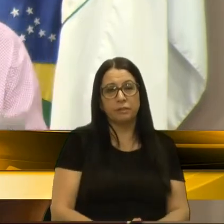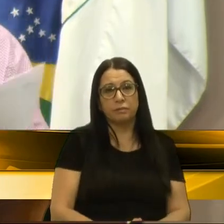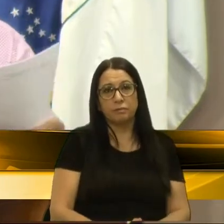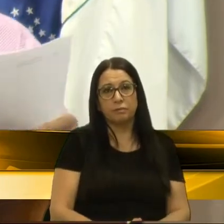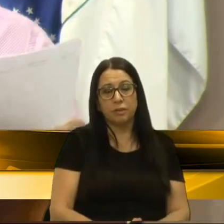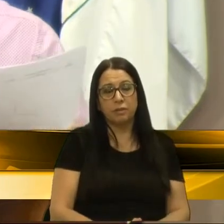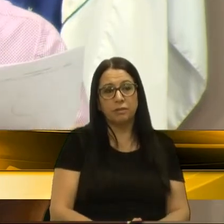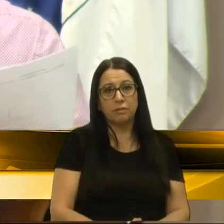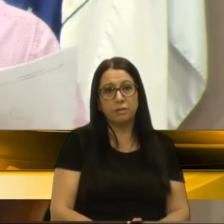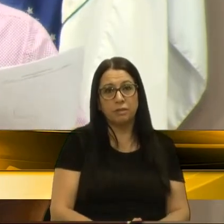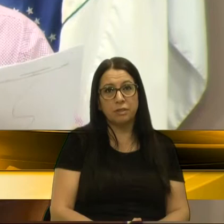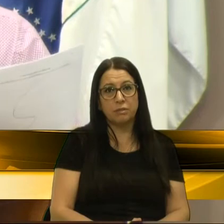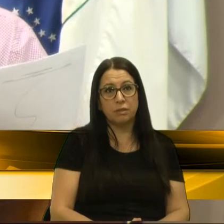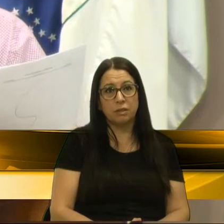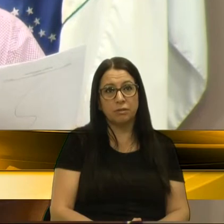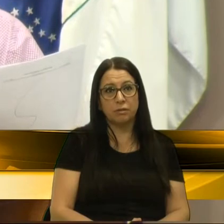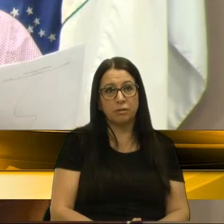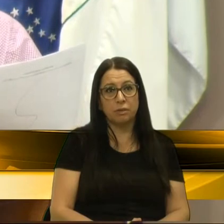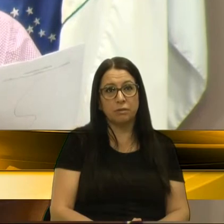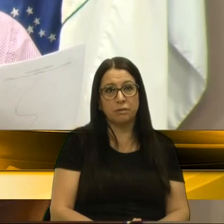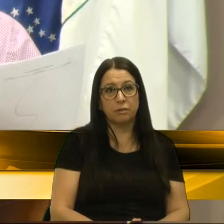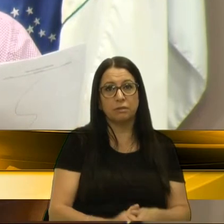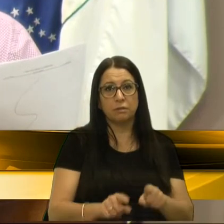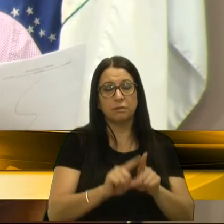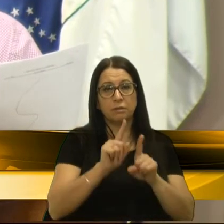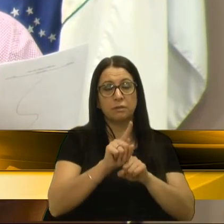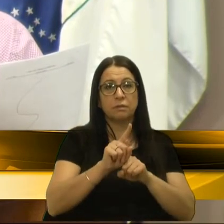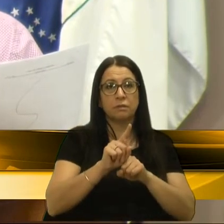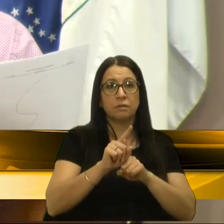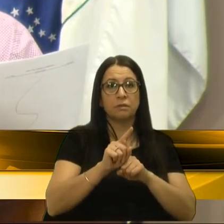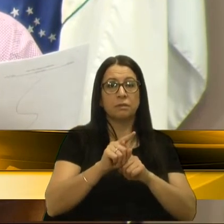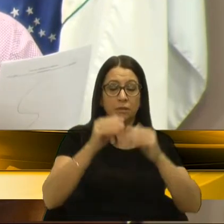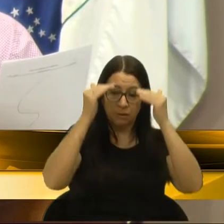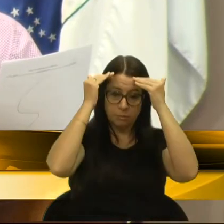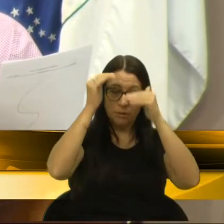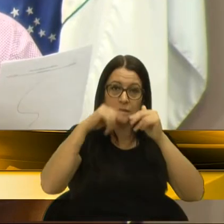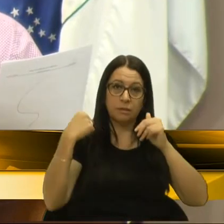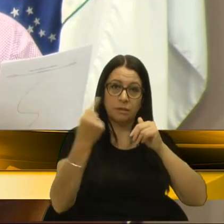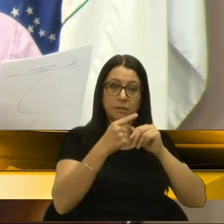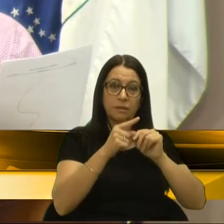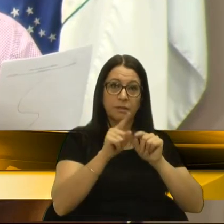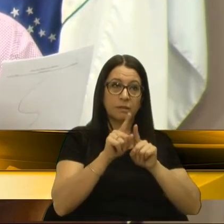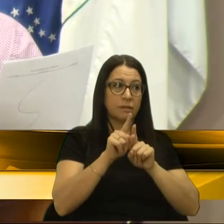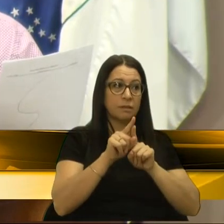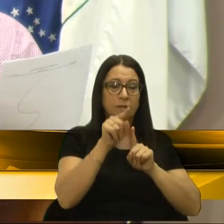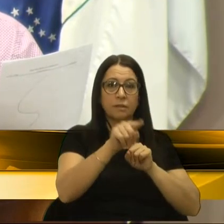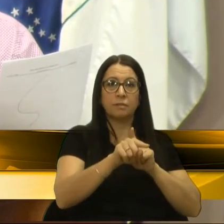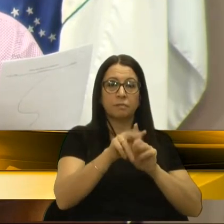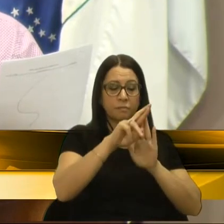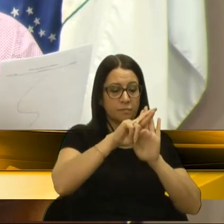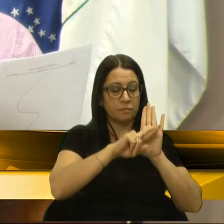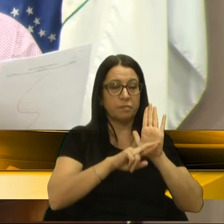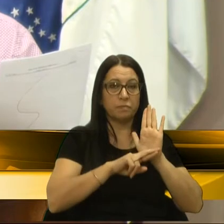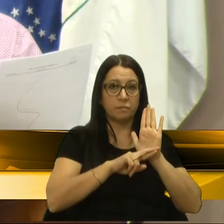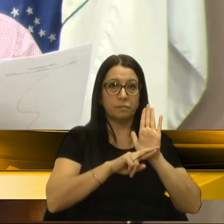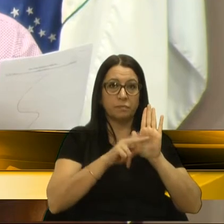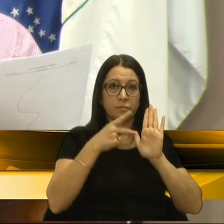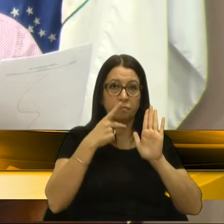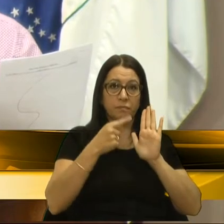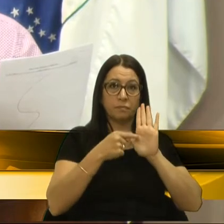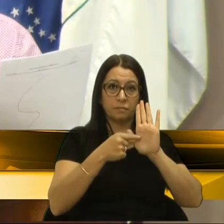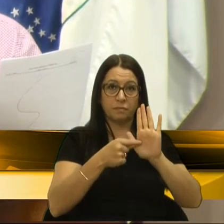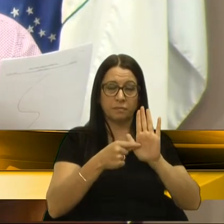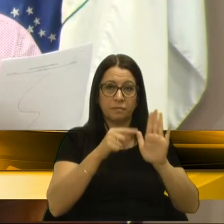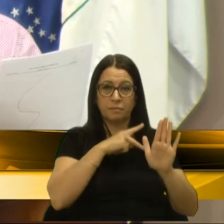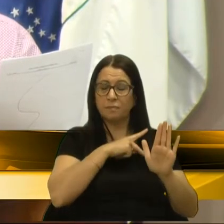Então, o vereador que apresenta e subscreve respeitado as disposições regimentais, vem respeitosamente a presença